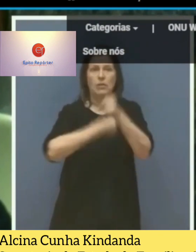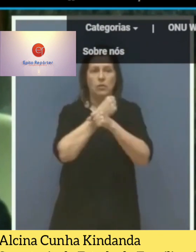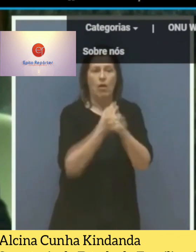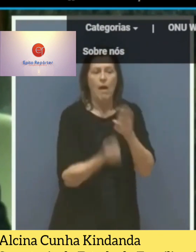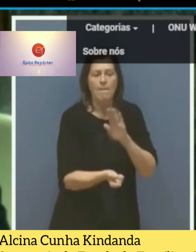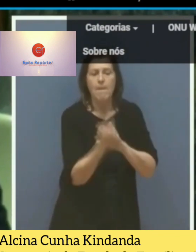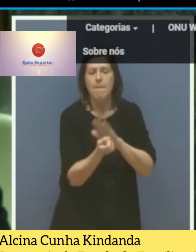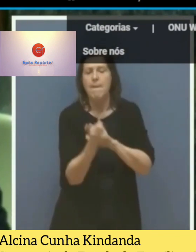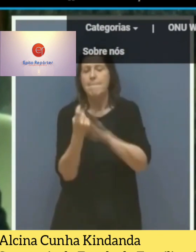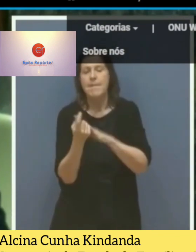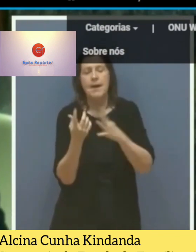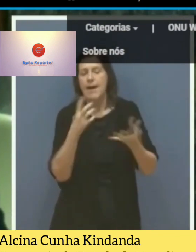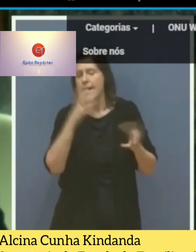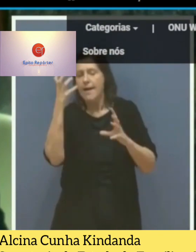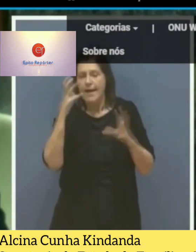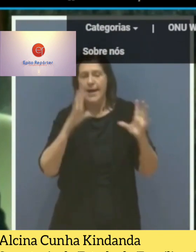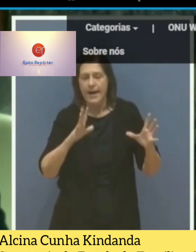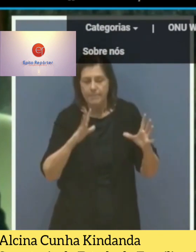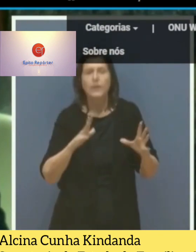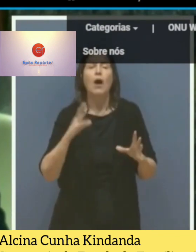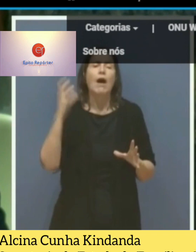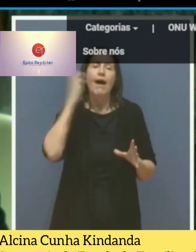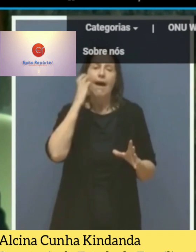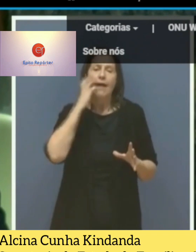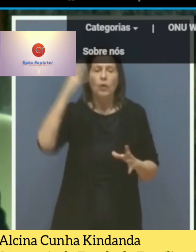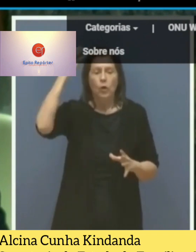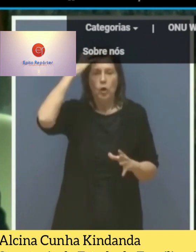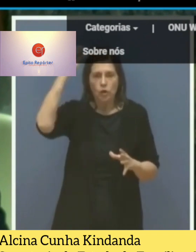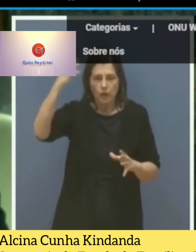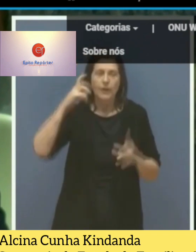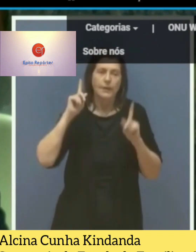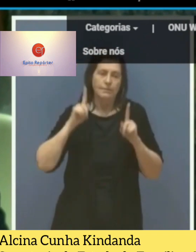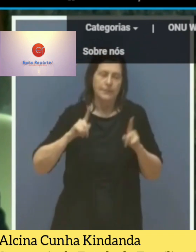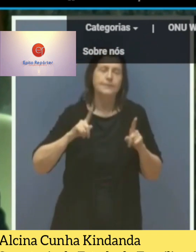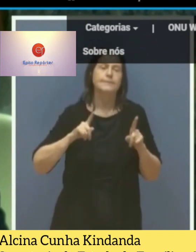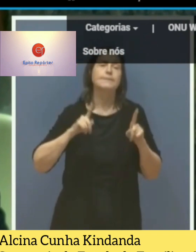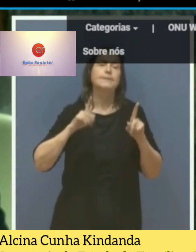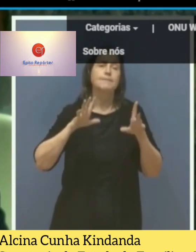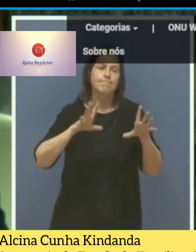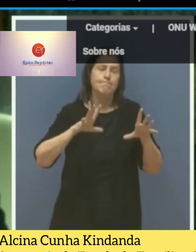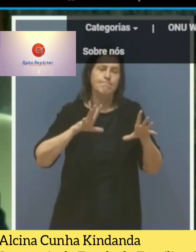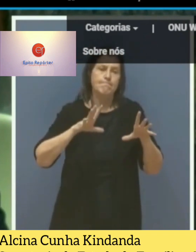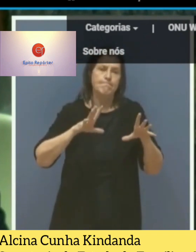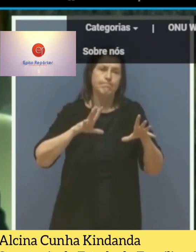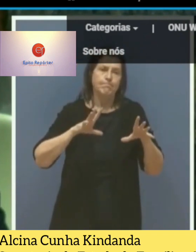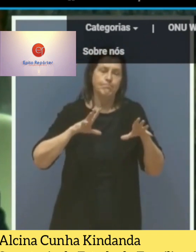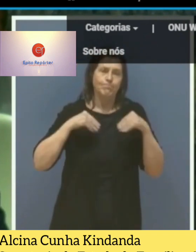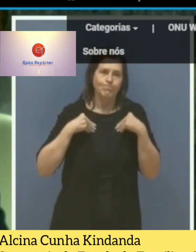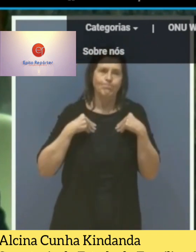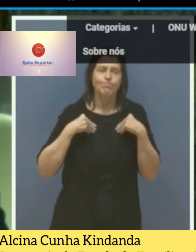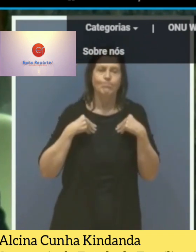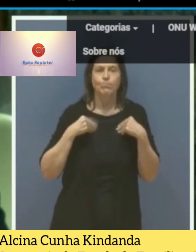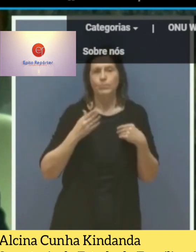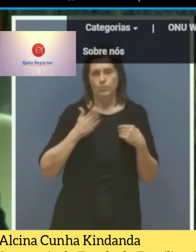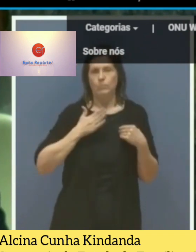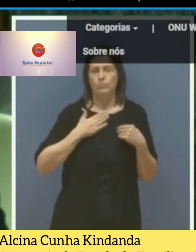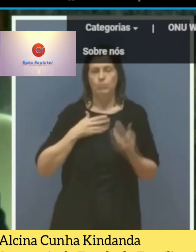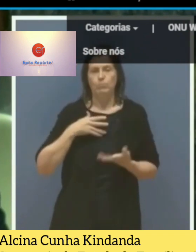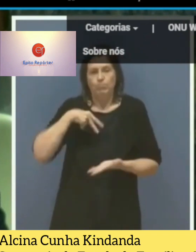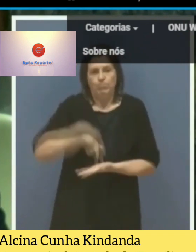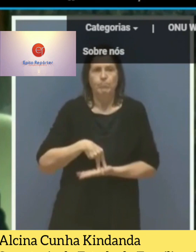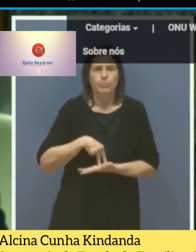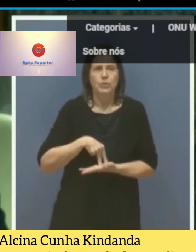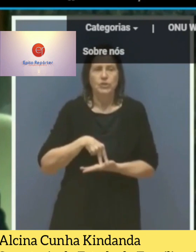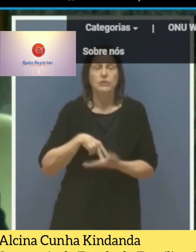adotar uma postura institucional de proximidade interação inclusão e participação com todos